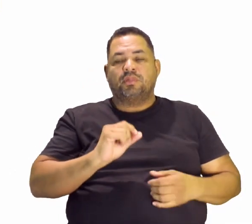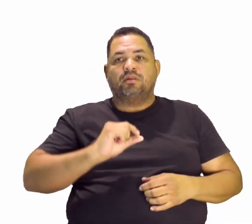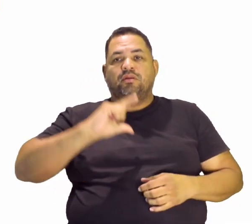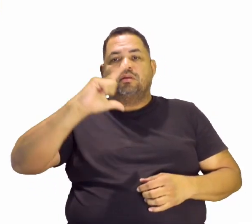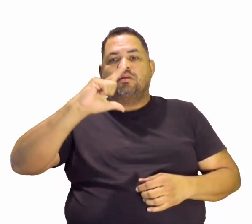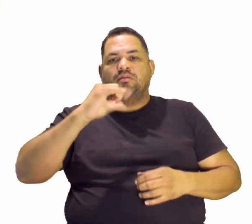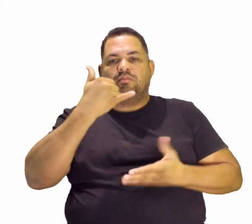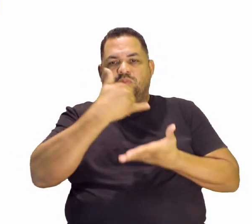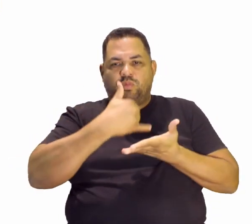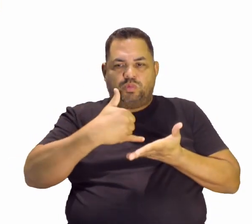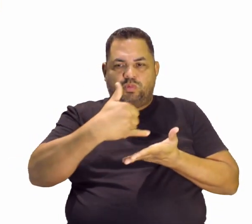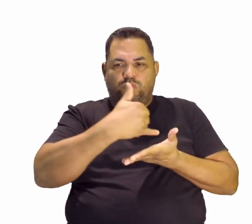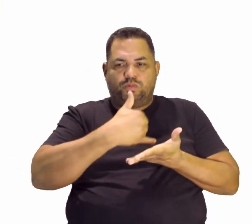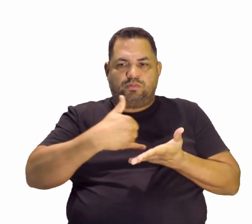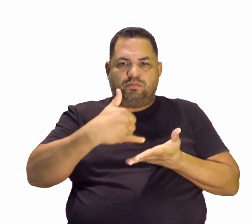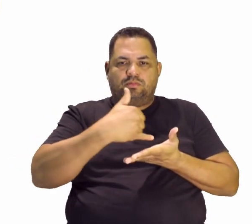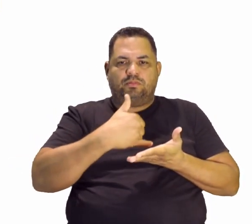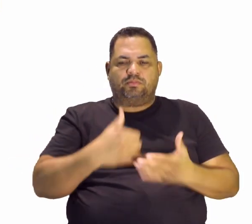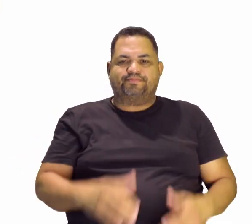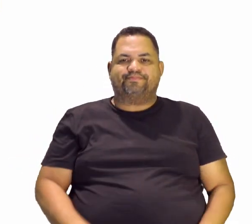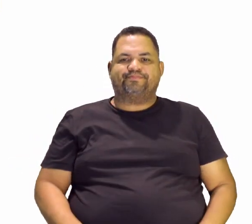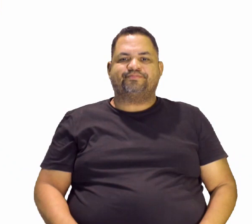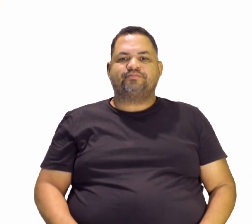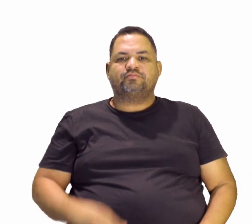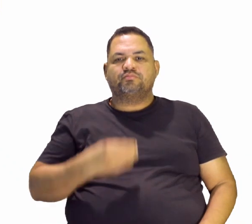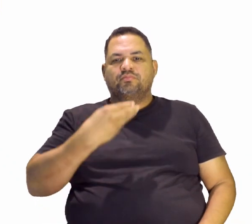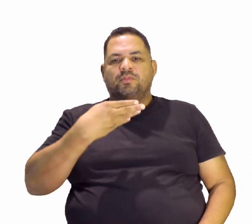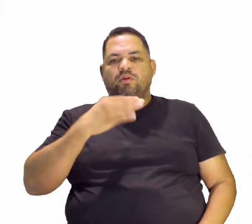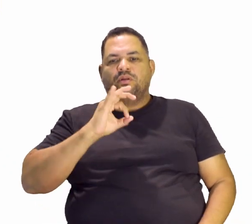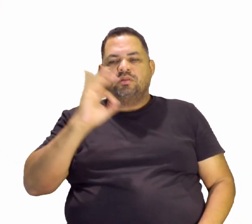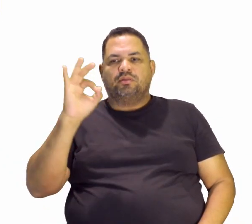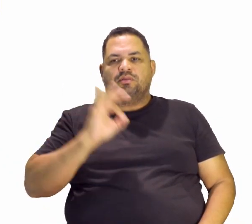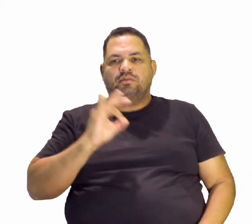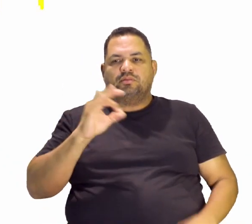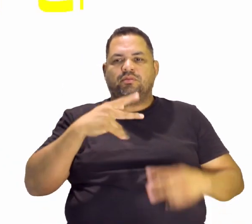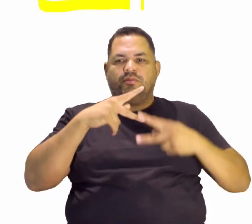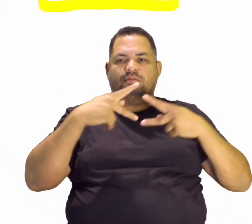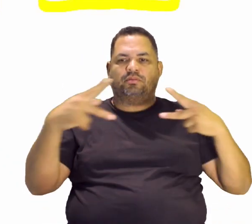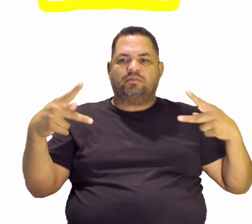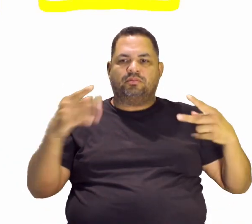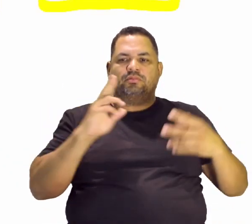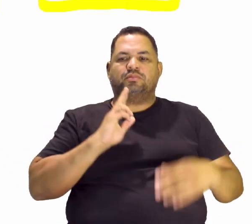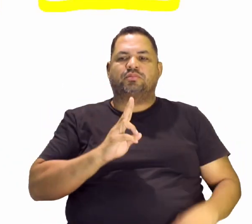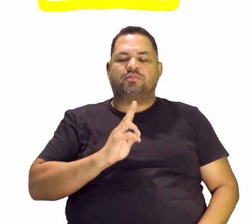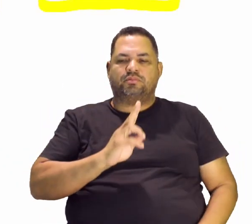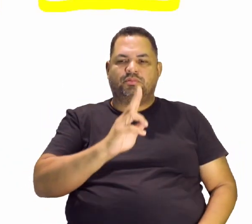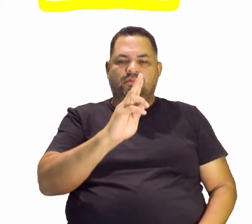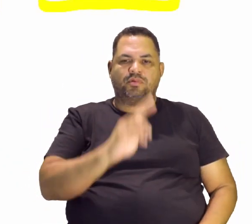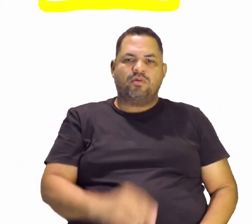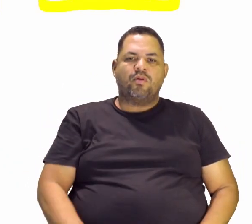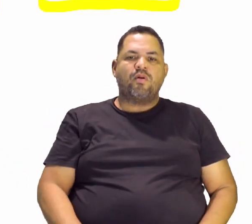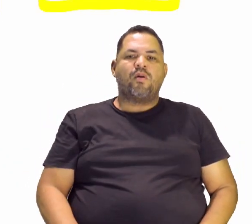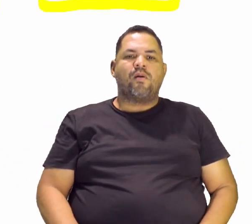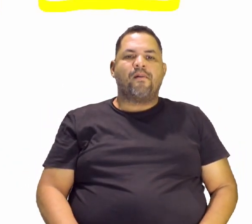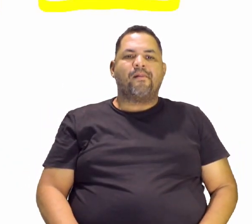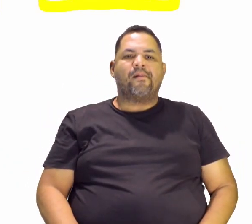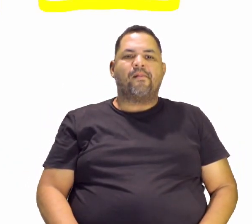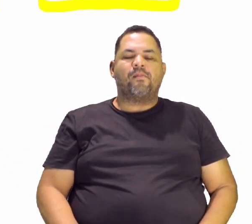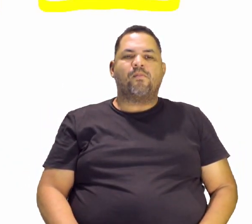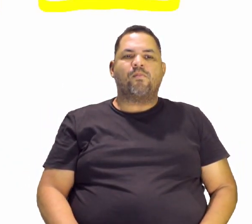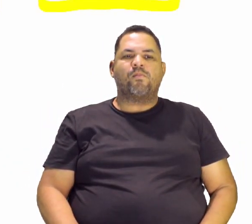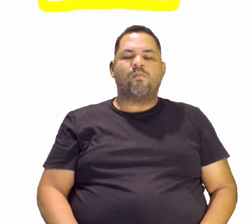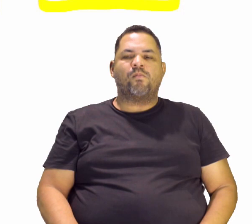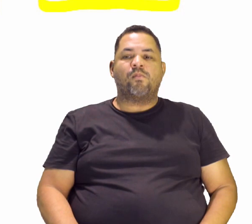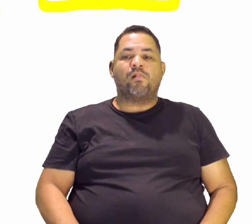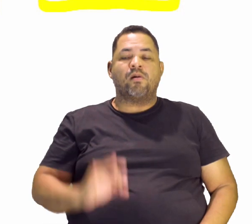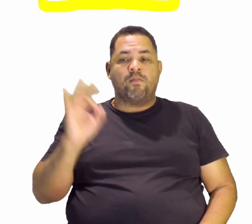na glicose e glicogênio aí de 40%, e as proteínas permanecem aí com a mesma porcentagem aí,